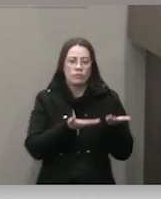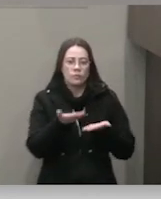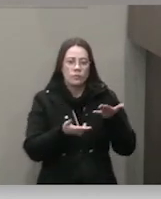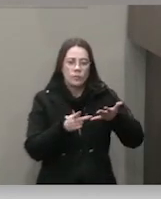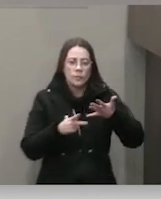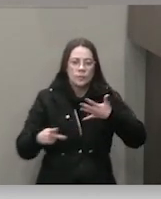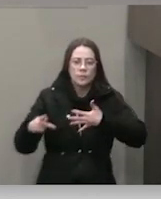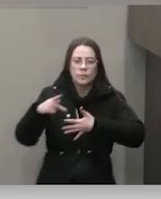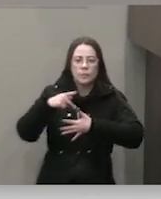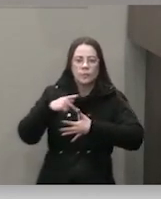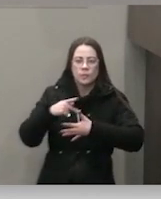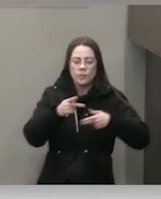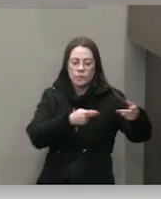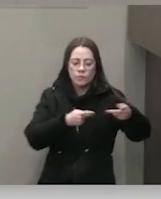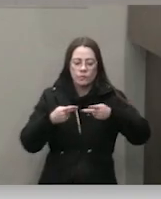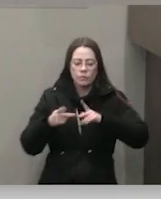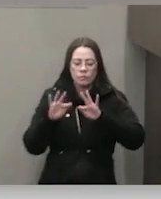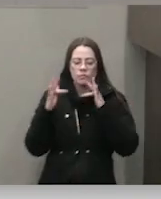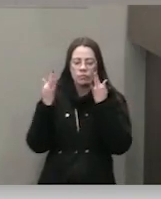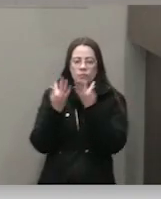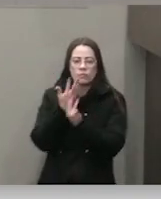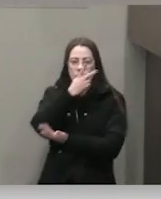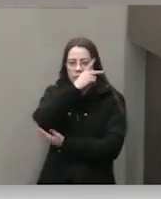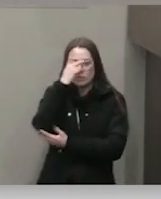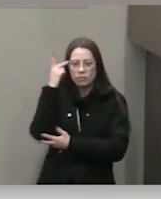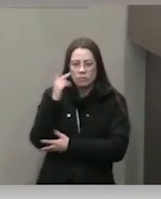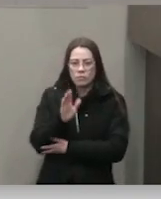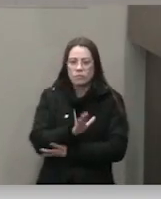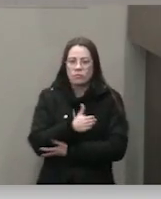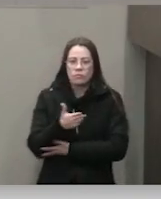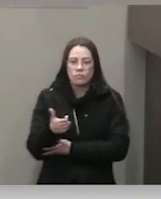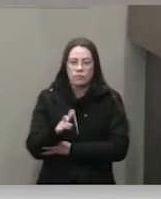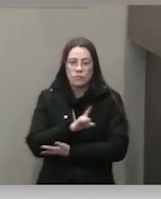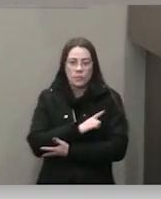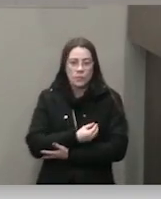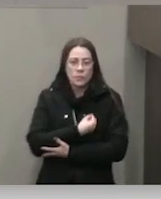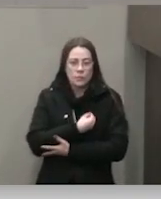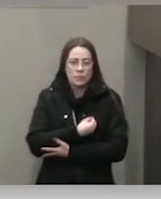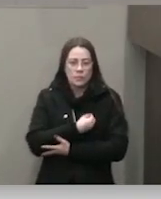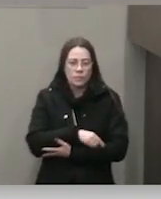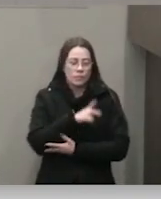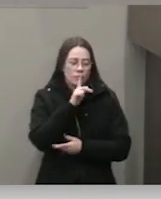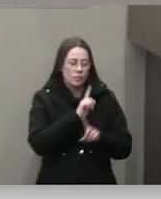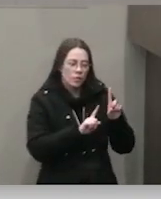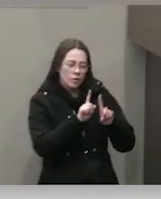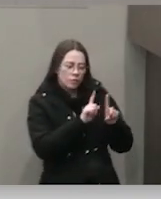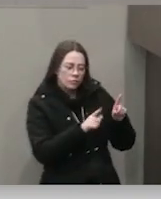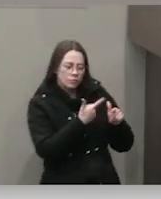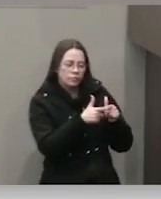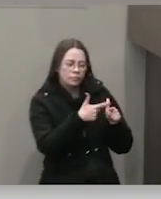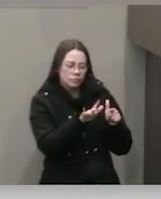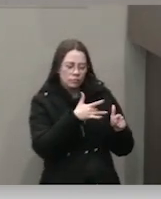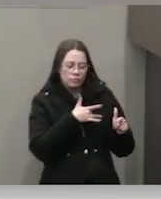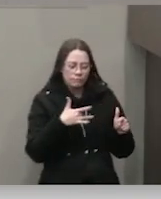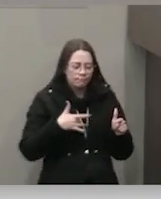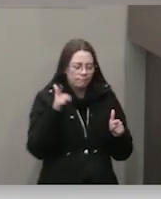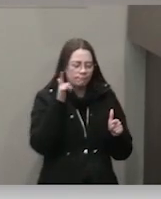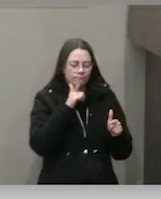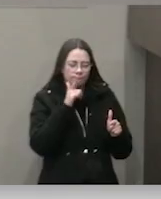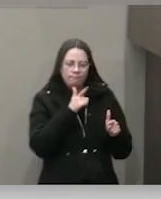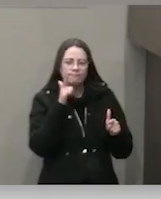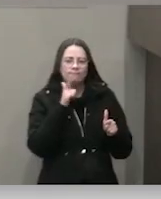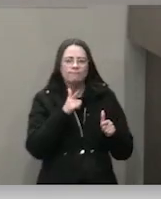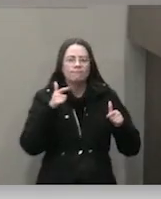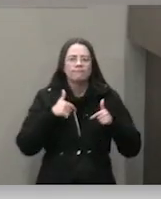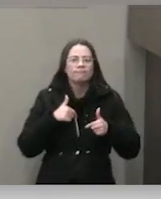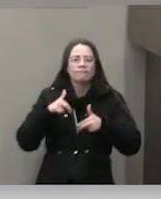cidade, visitam famílias, visitam pessoas que muitas vezes estão lá debilitadas com algum problema de saúde, e os agentes de endemias às